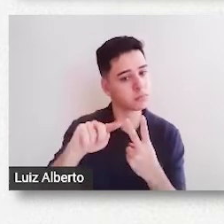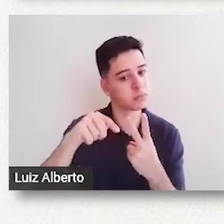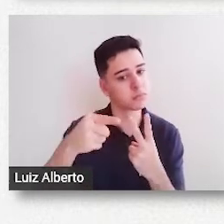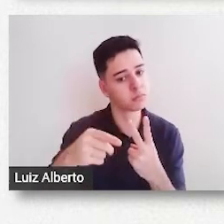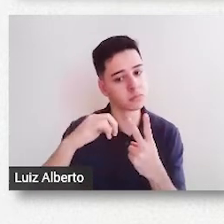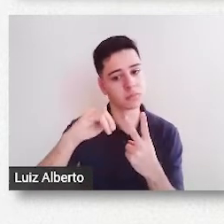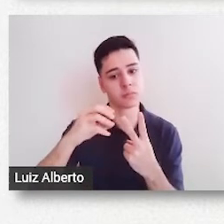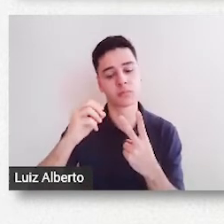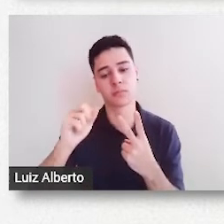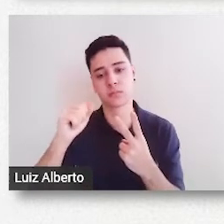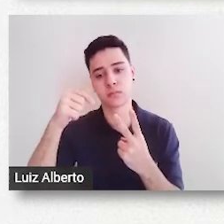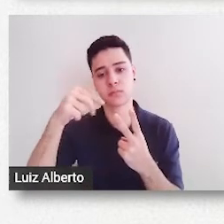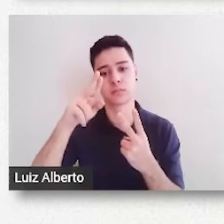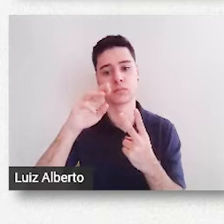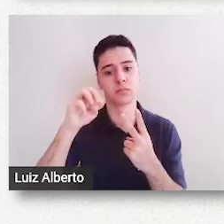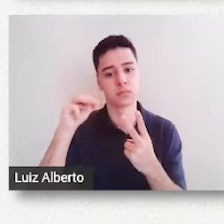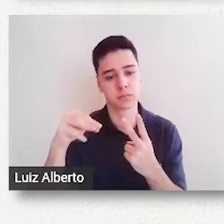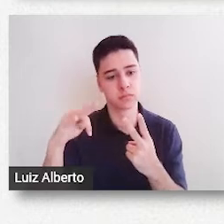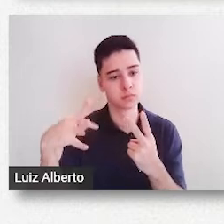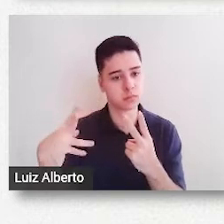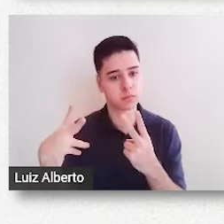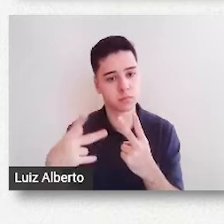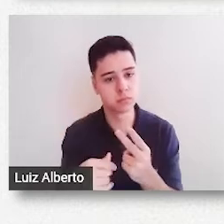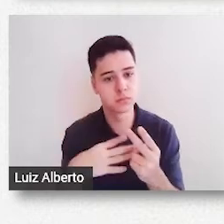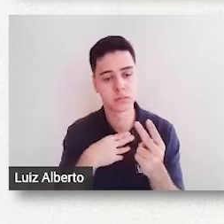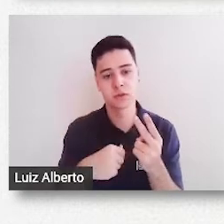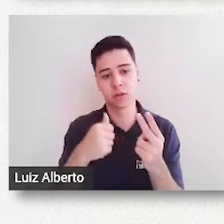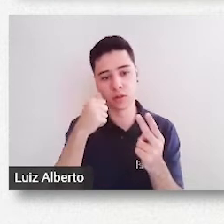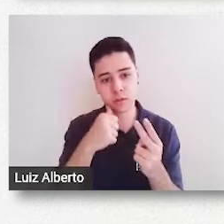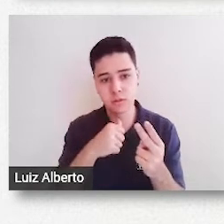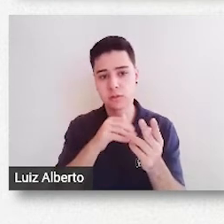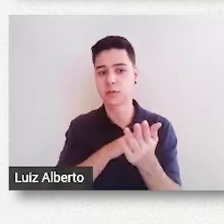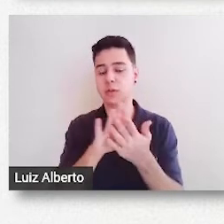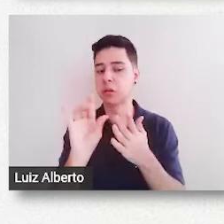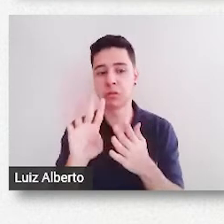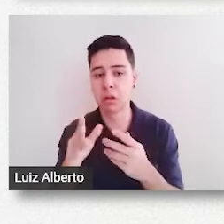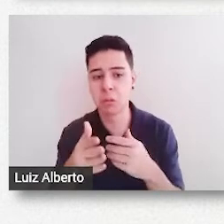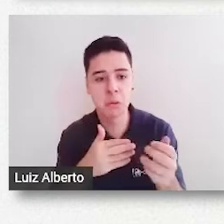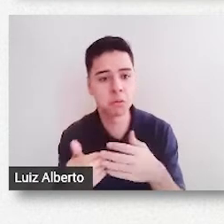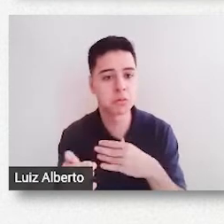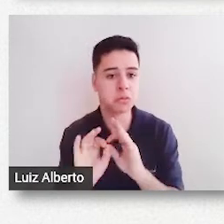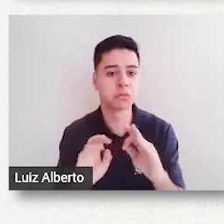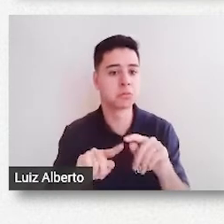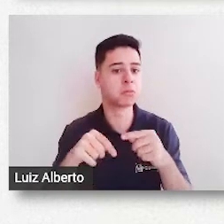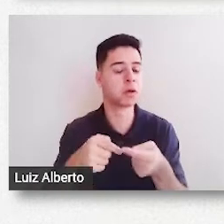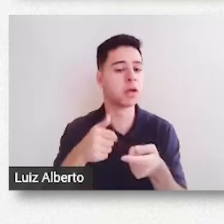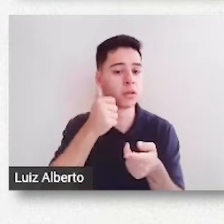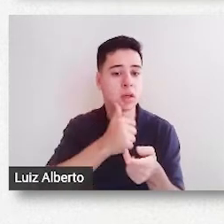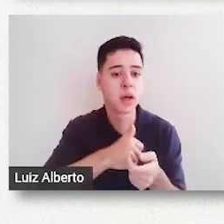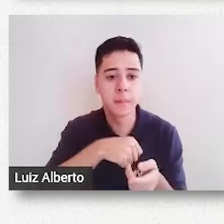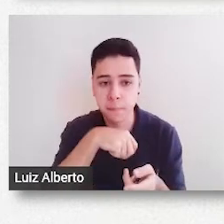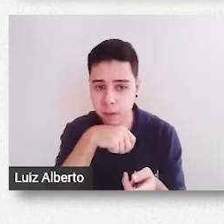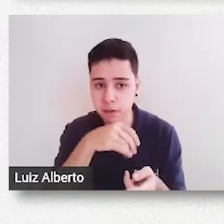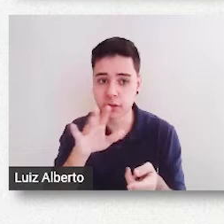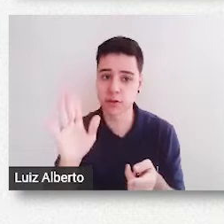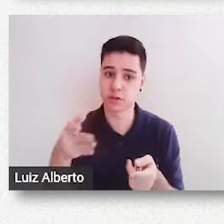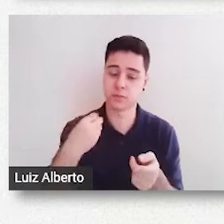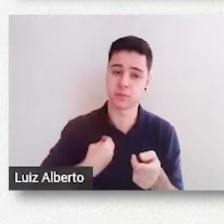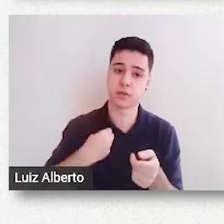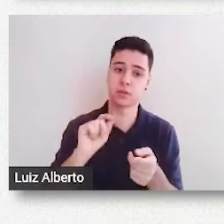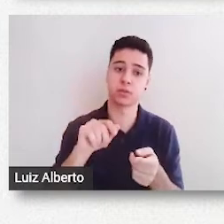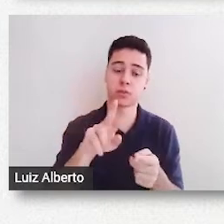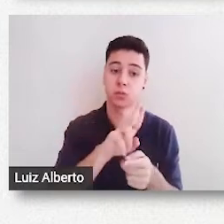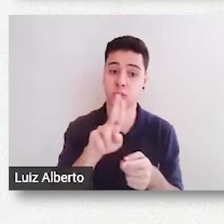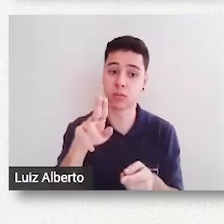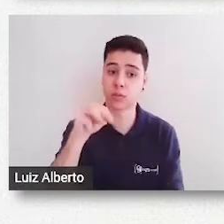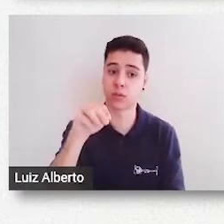se retira ao deserto de conceber uma filha, e não só uma filha qualquer, mas a mãe do que seria aí chamado de Messias,